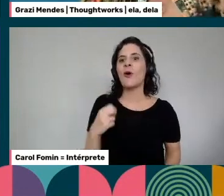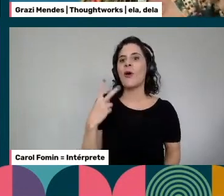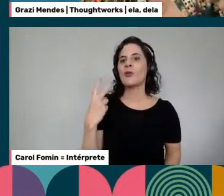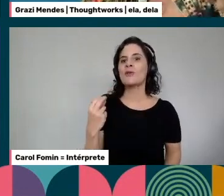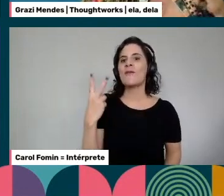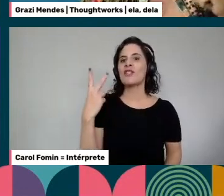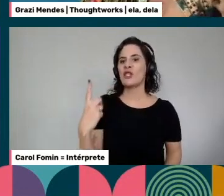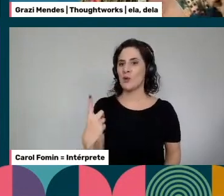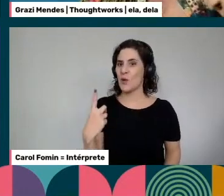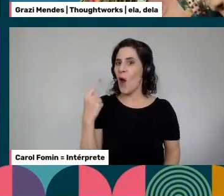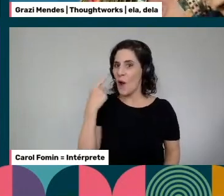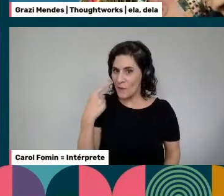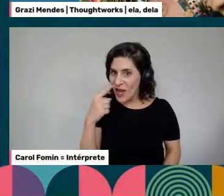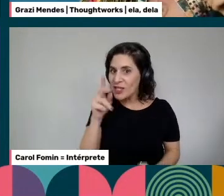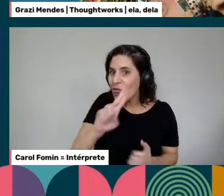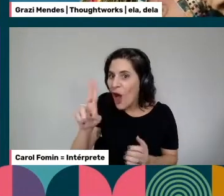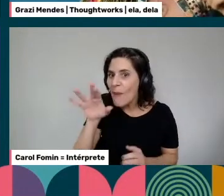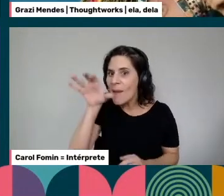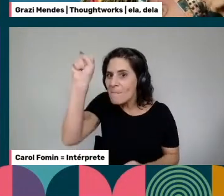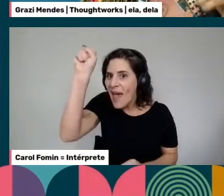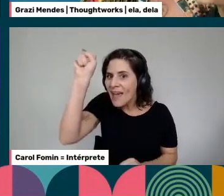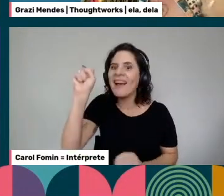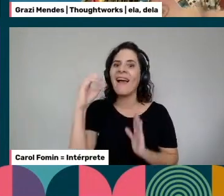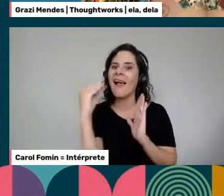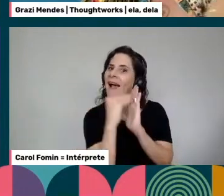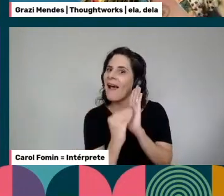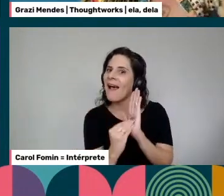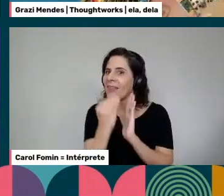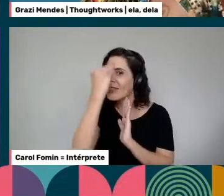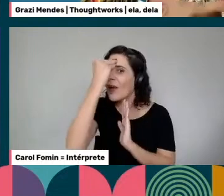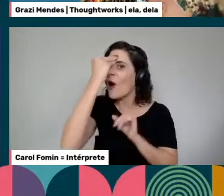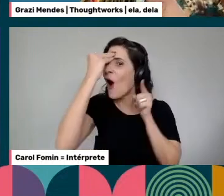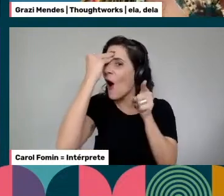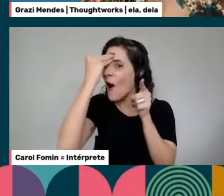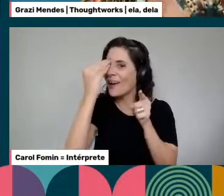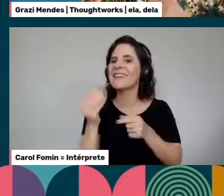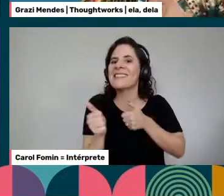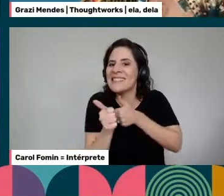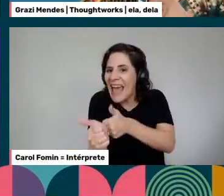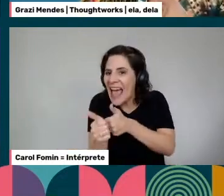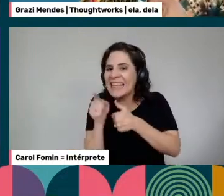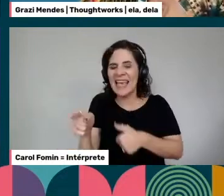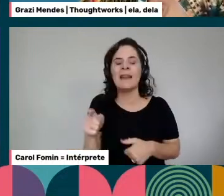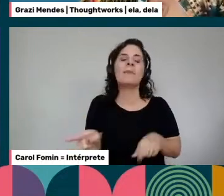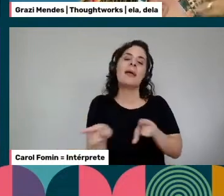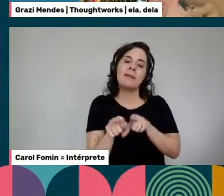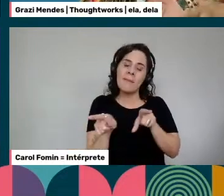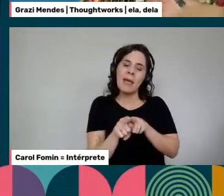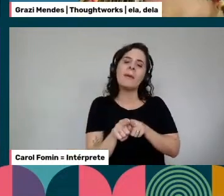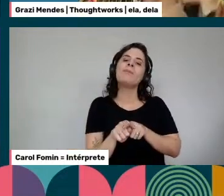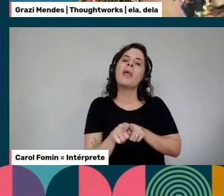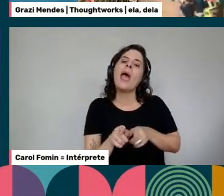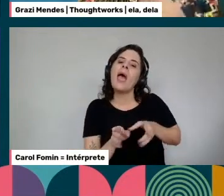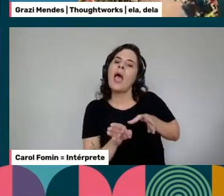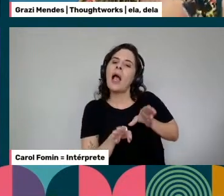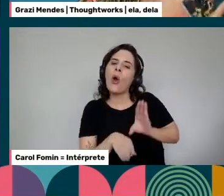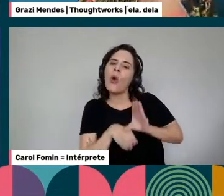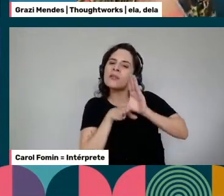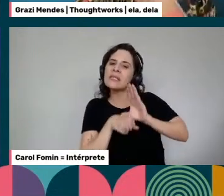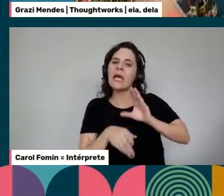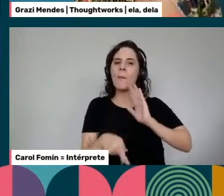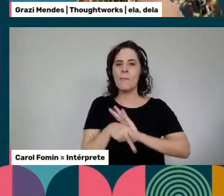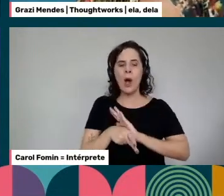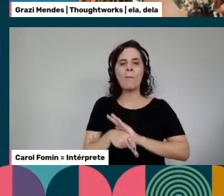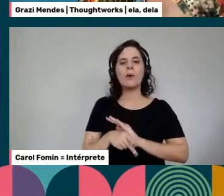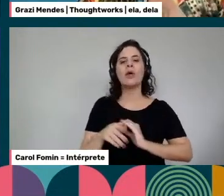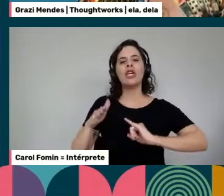já começa a seguir. Tem também, conselheira do Instituto NU, além de estar também agora nessa